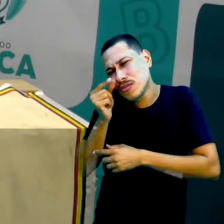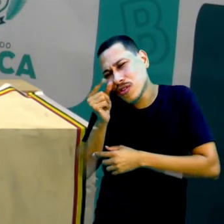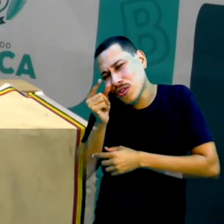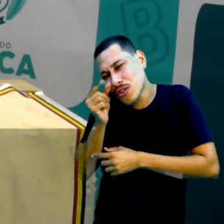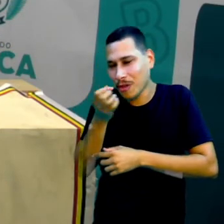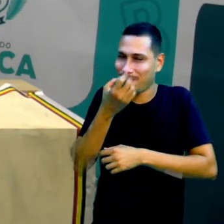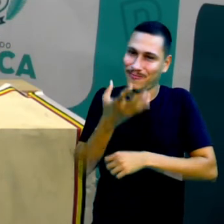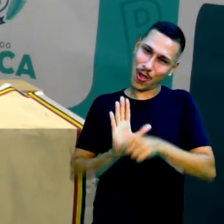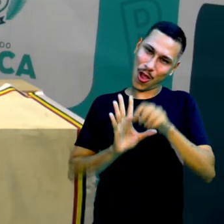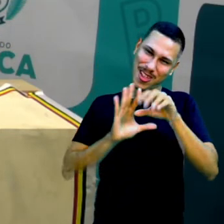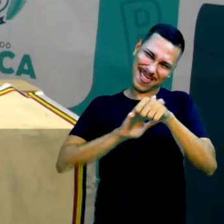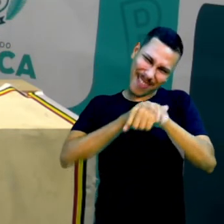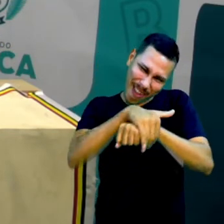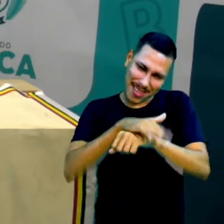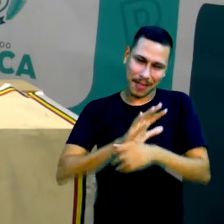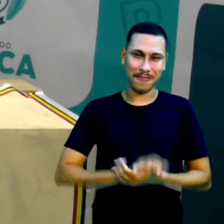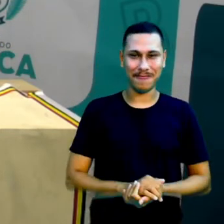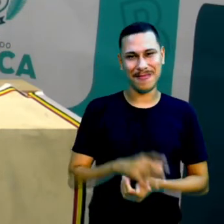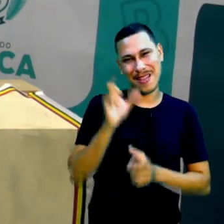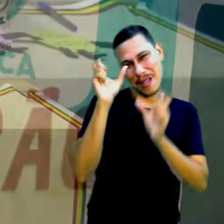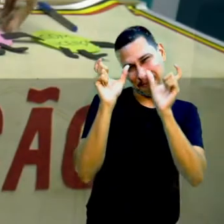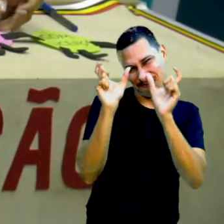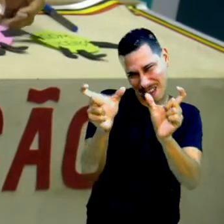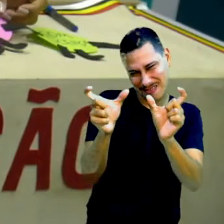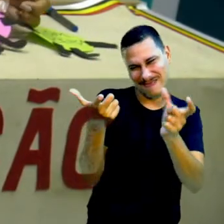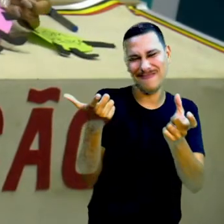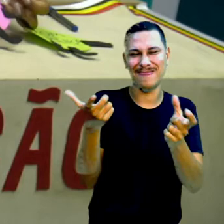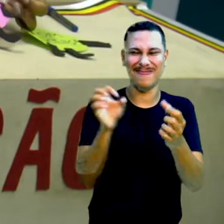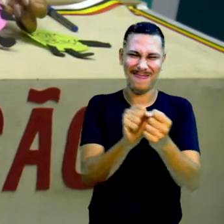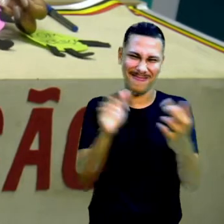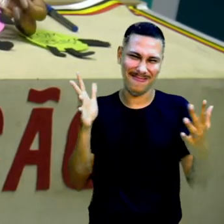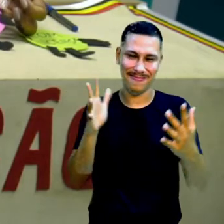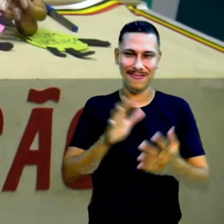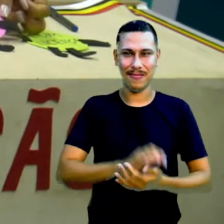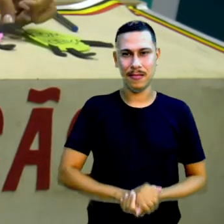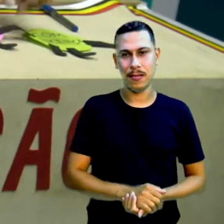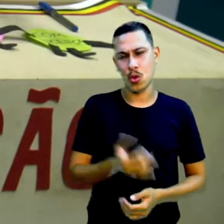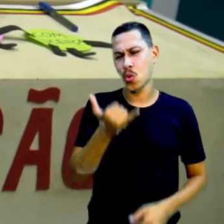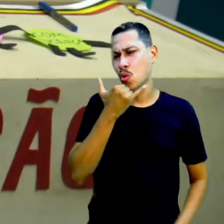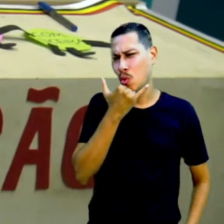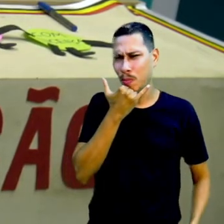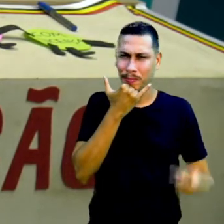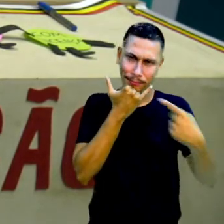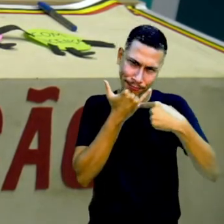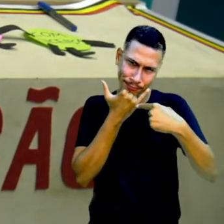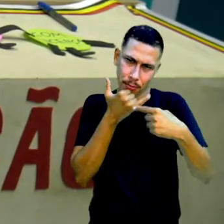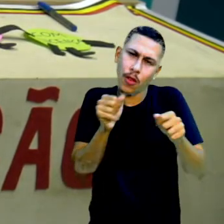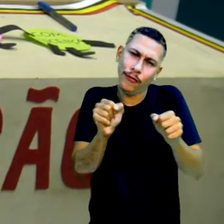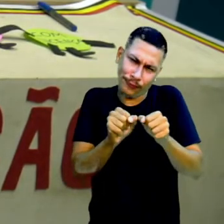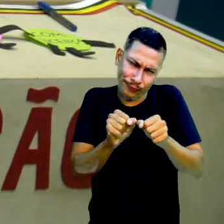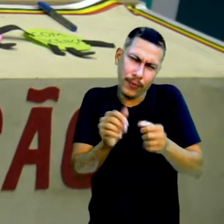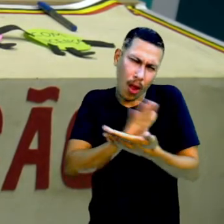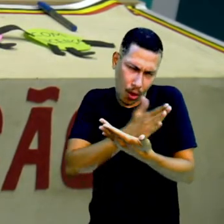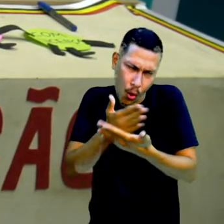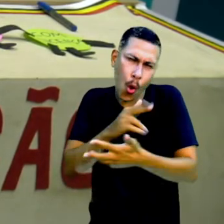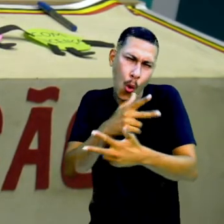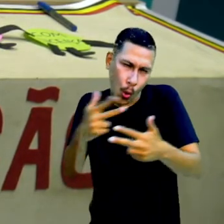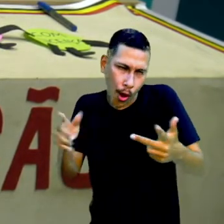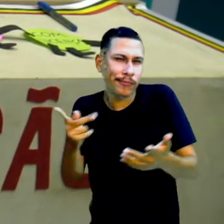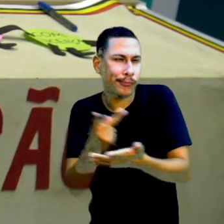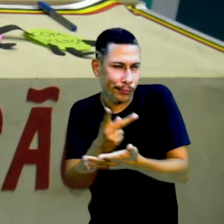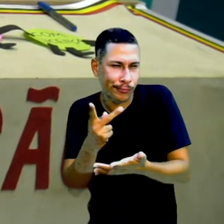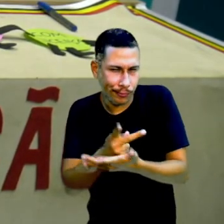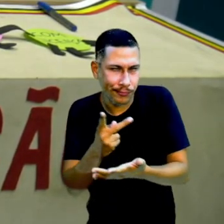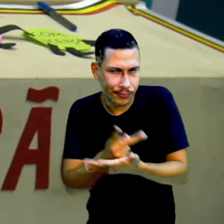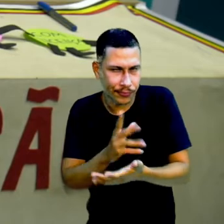um boa noite é uma palavrinha mágica. Desculpe, quando a gente faz algo de errado,